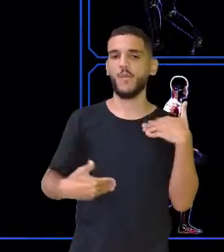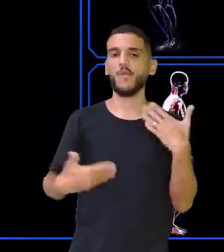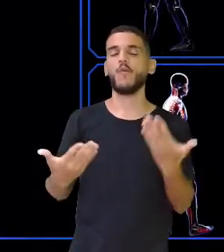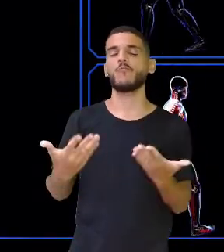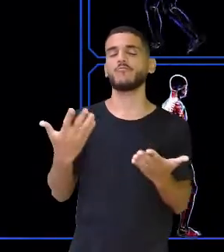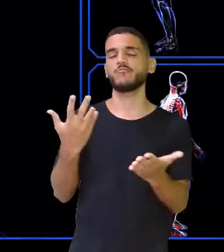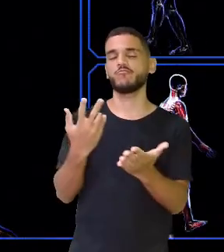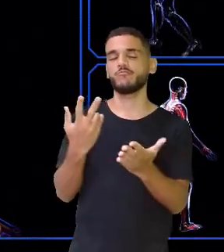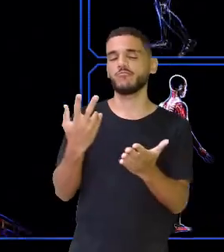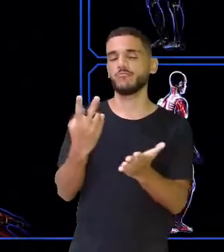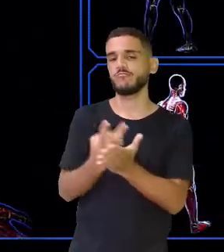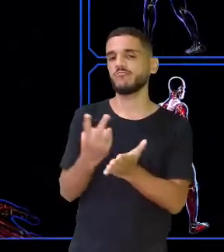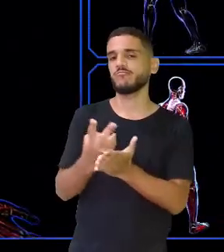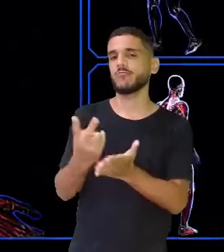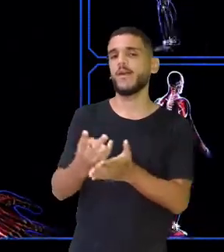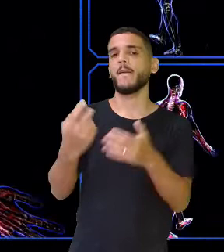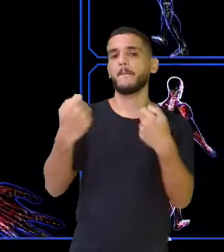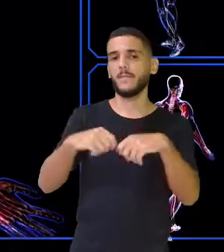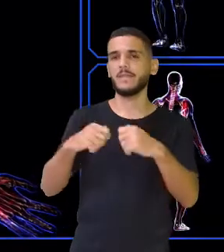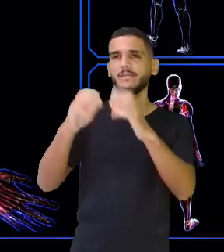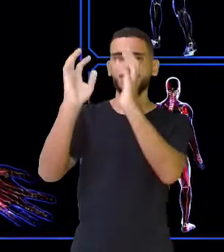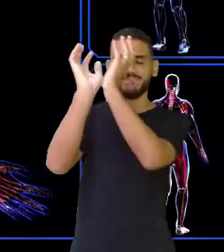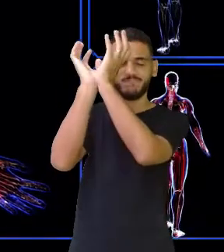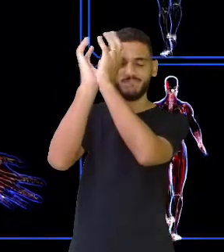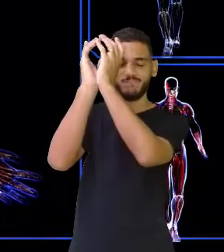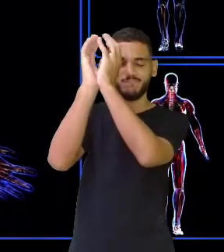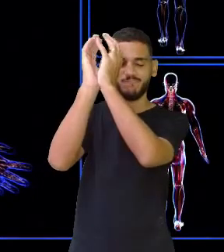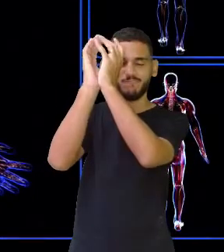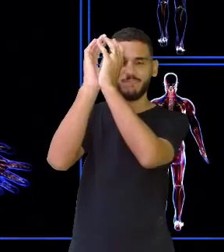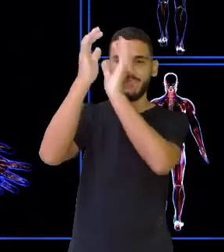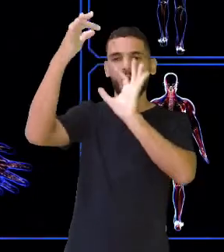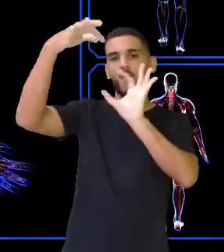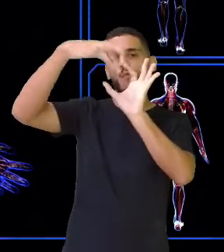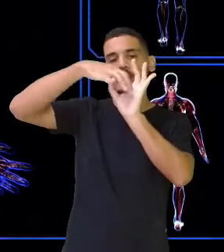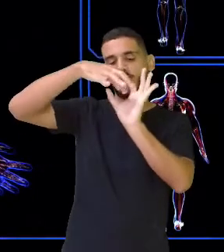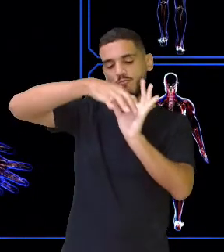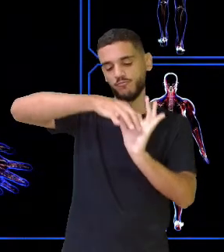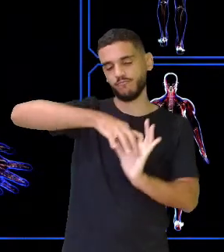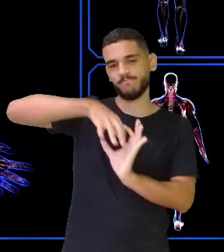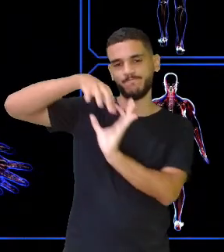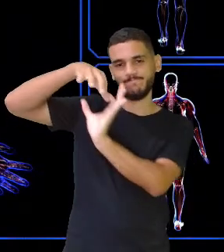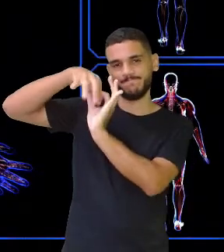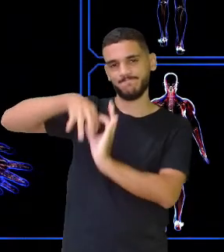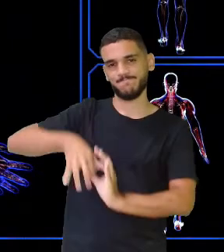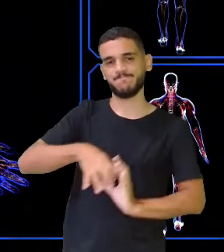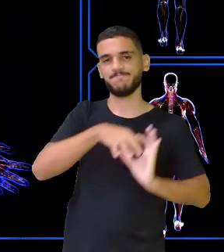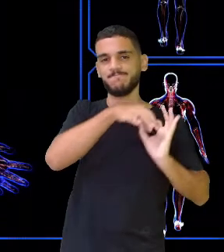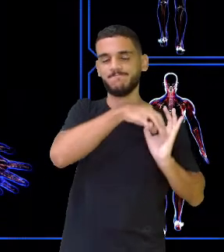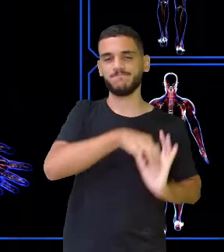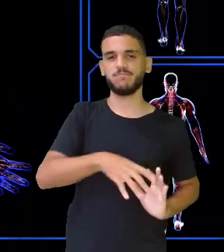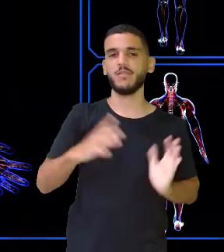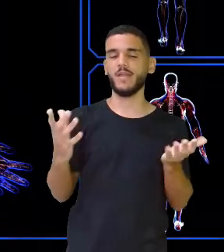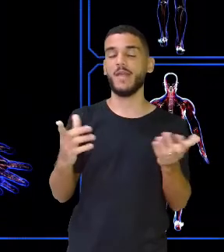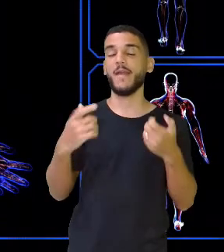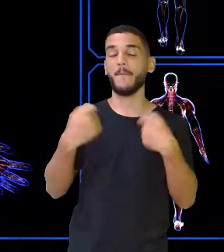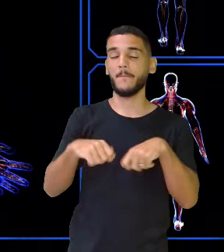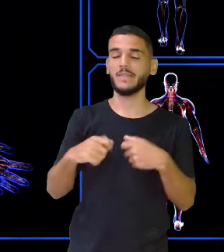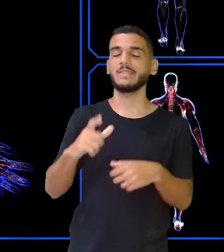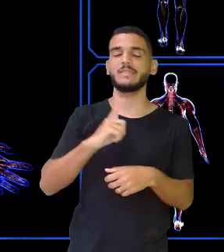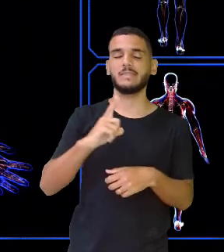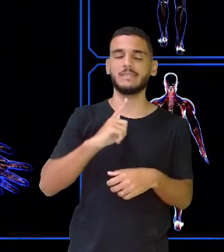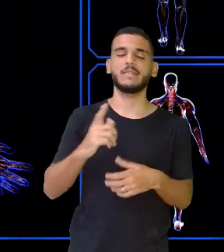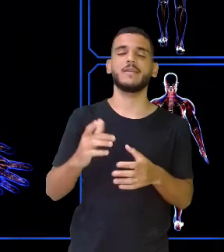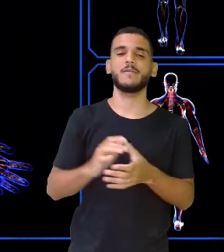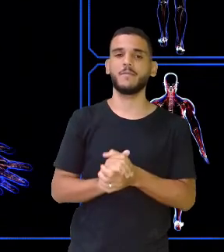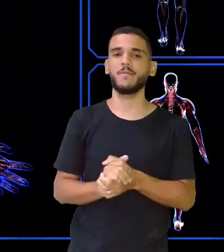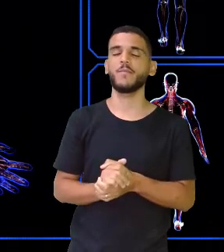ele recebe estímulos do cérebro. É o nosso cérebro, o nosso cerebelo, que vai dando esses comandos para